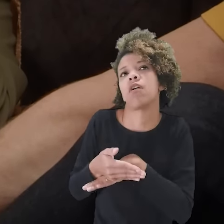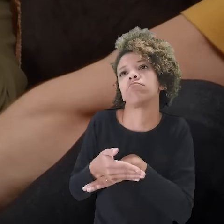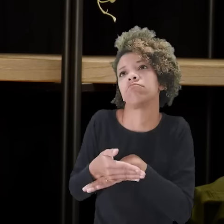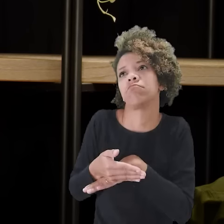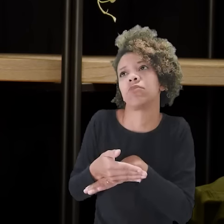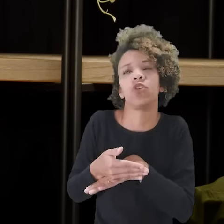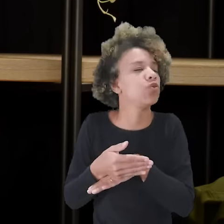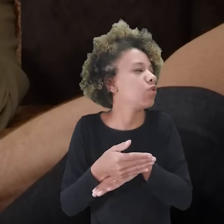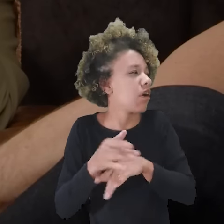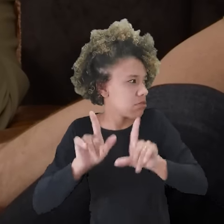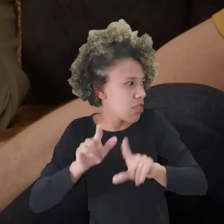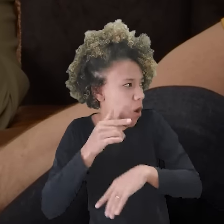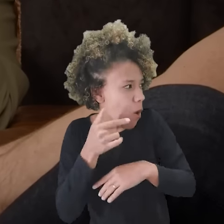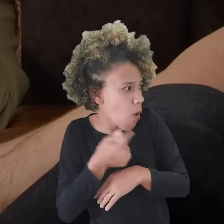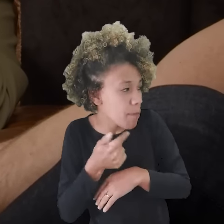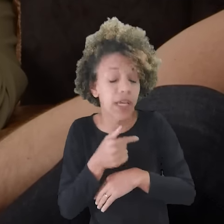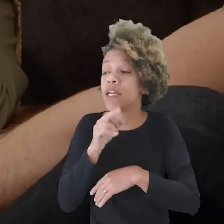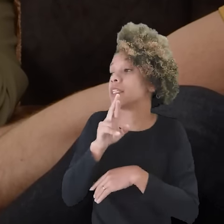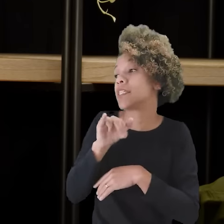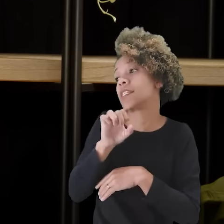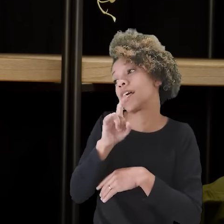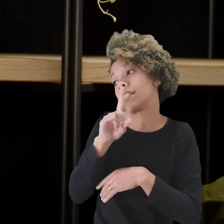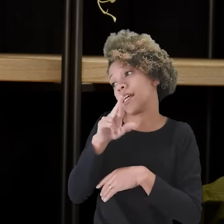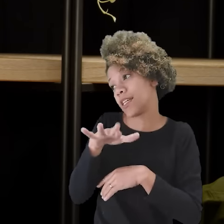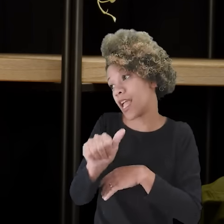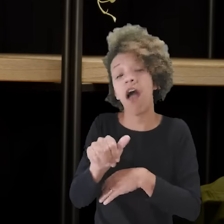seleção não do Risadaria